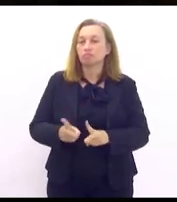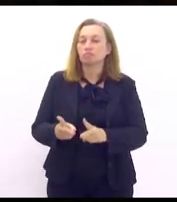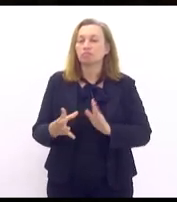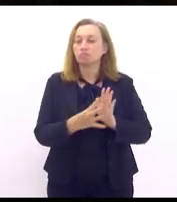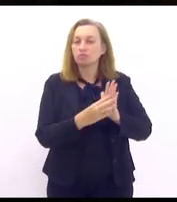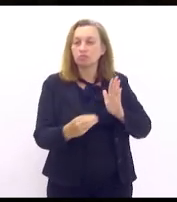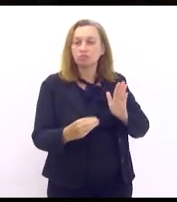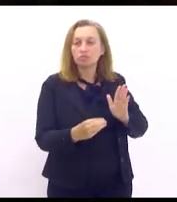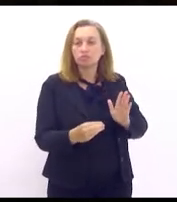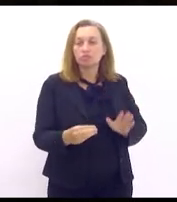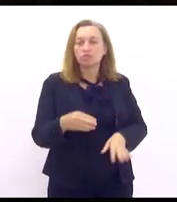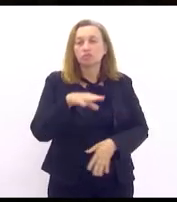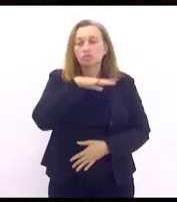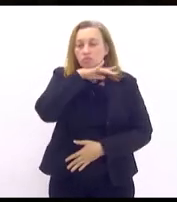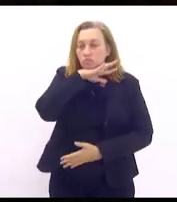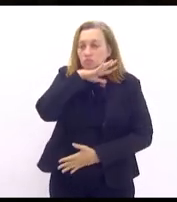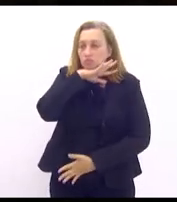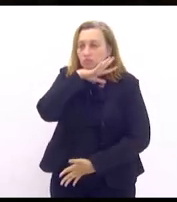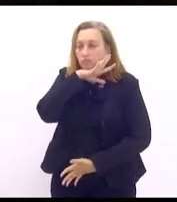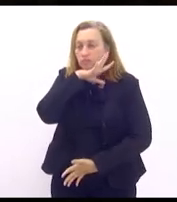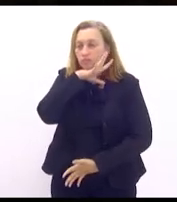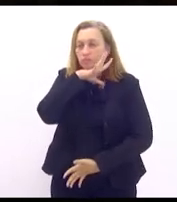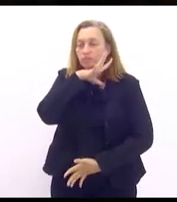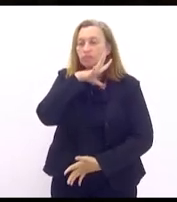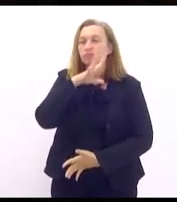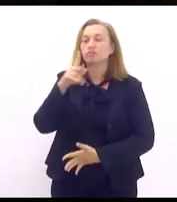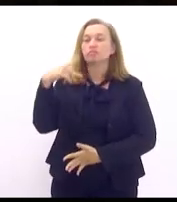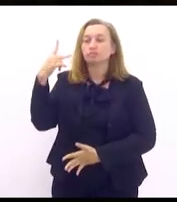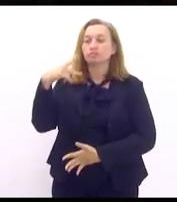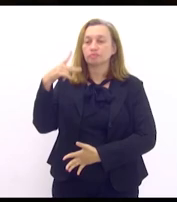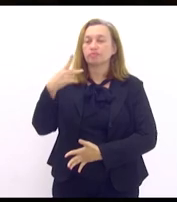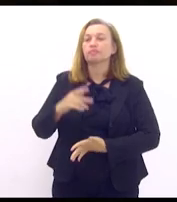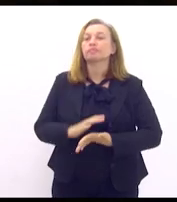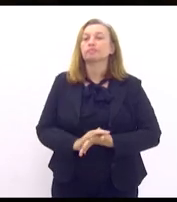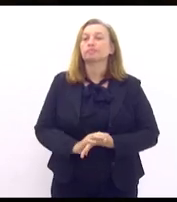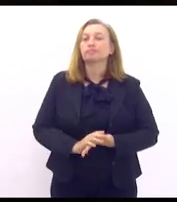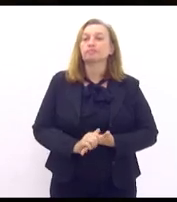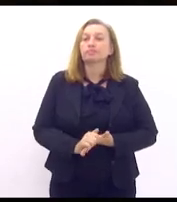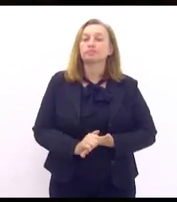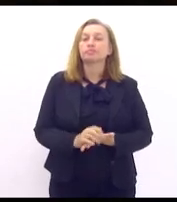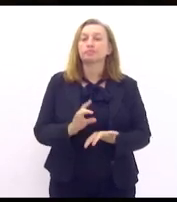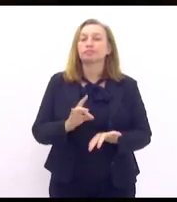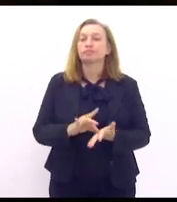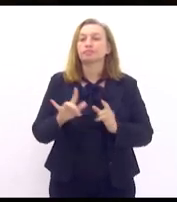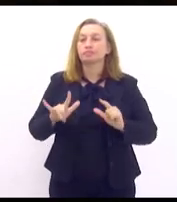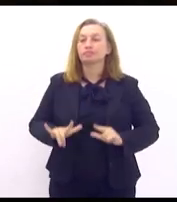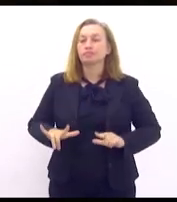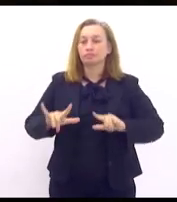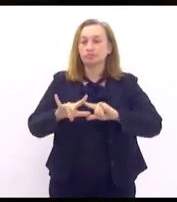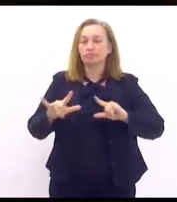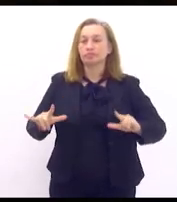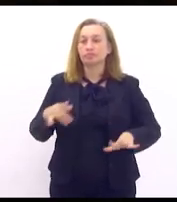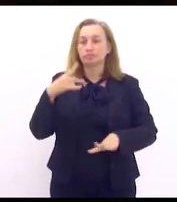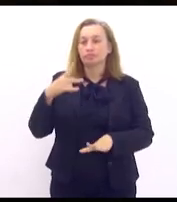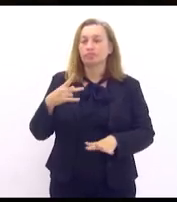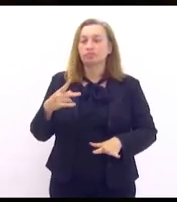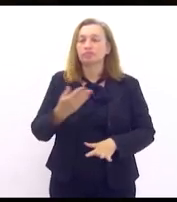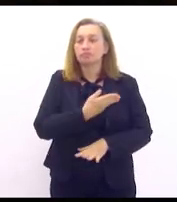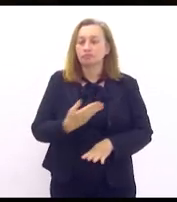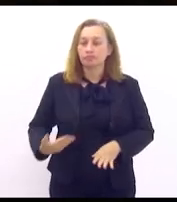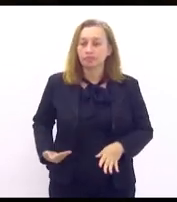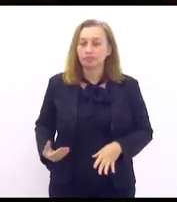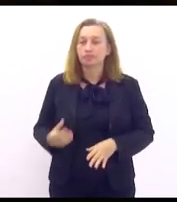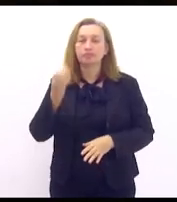modelo falido de política, que loteia o Estado do Rio de Janeiro em verdadeiras milícias políticas. É assim que o governador Cláudio Castro